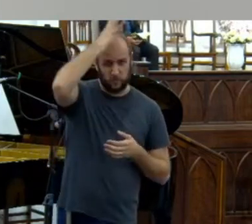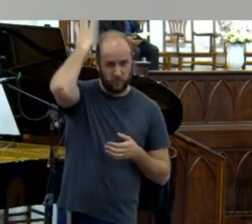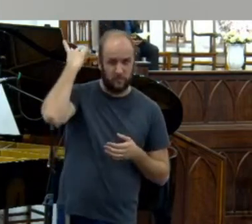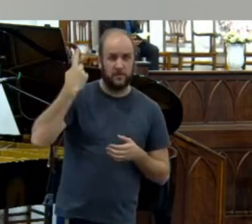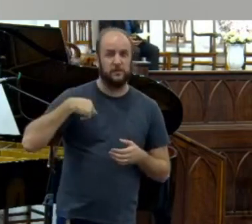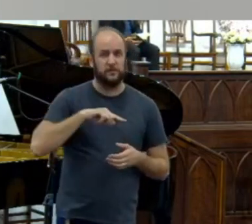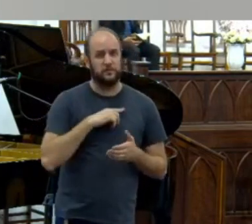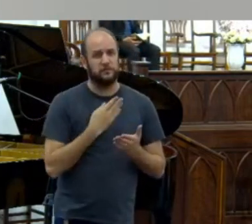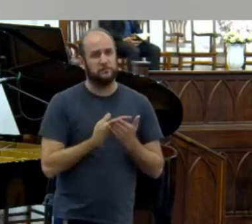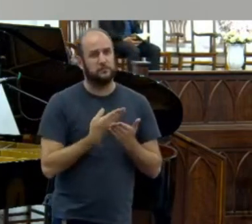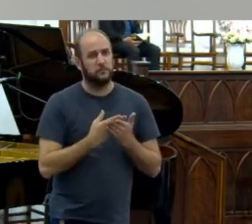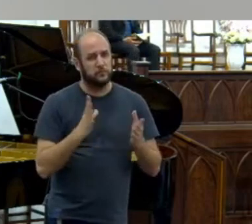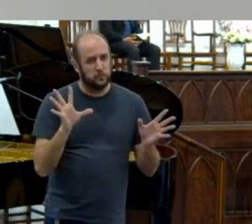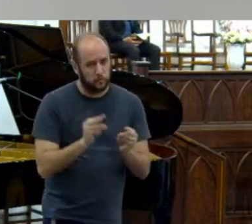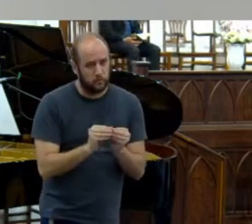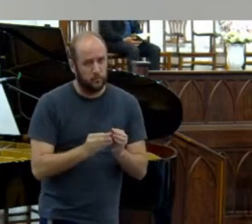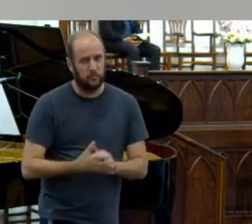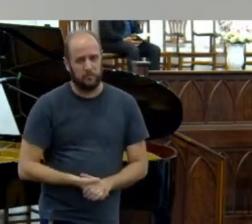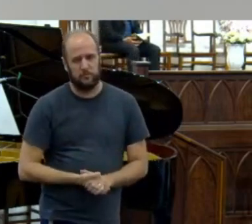estudando rapidamente.